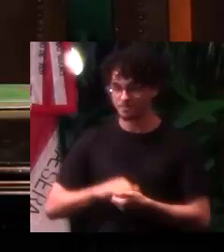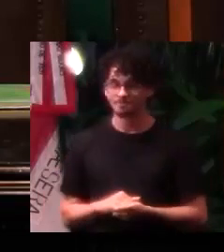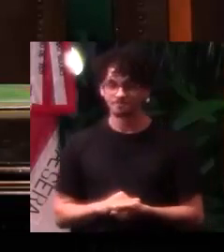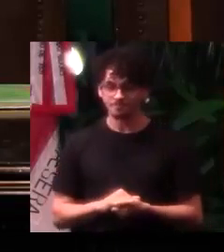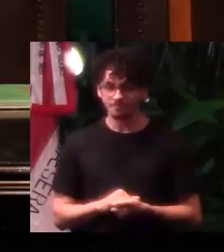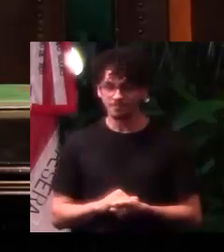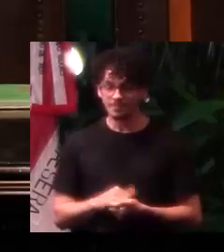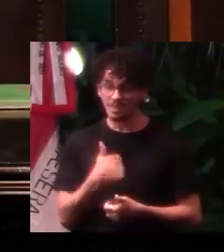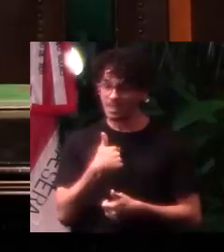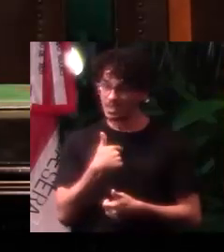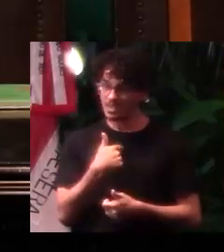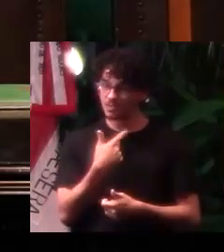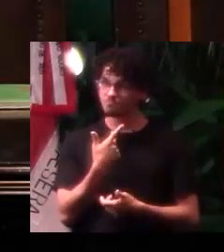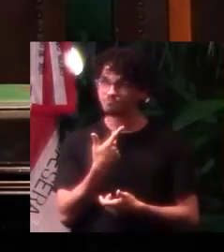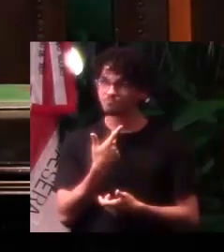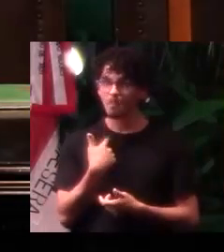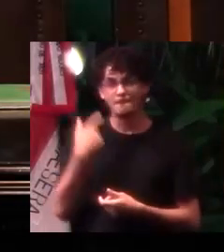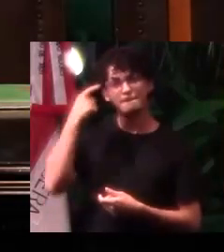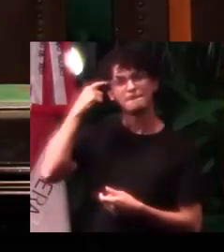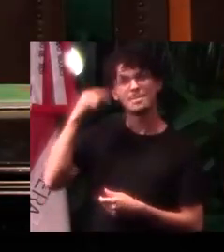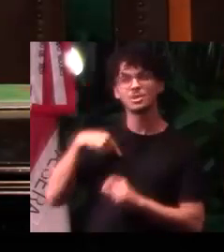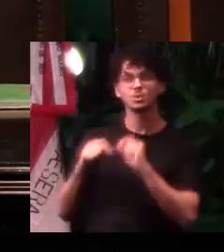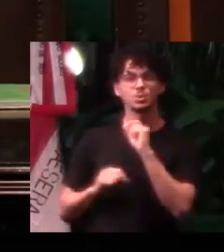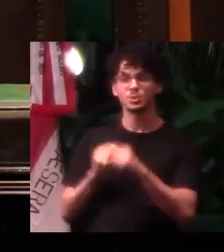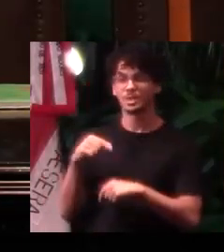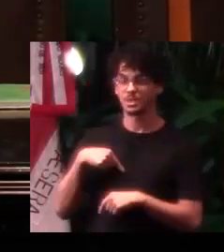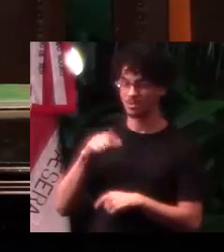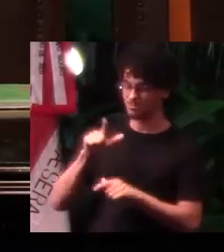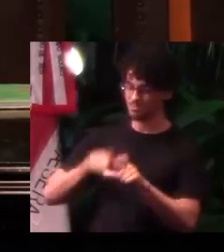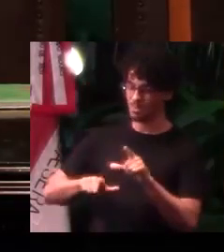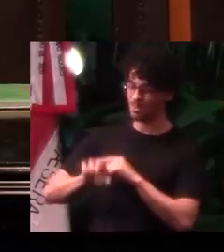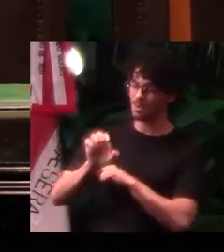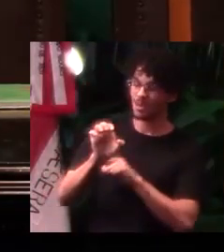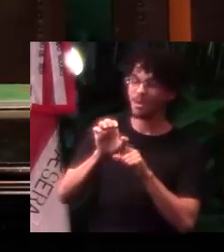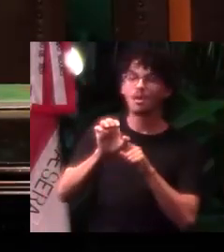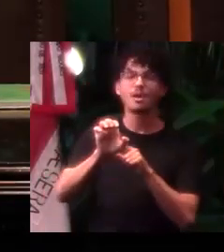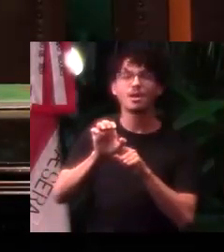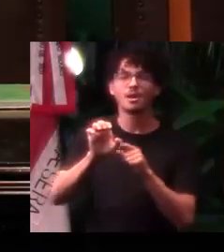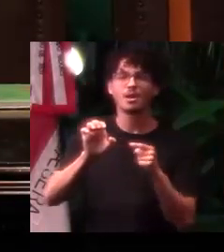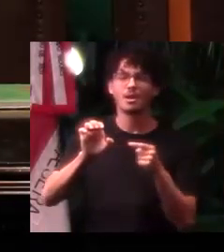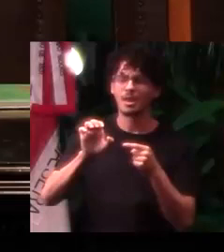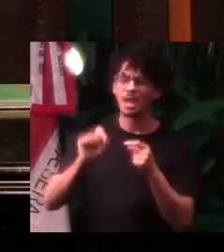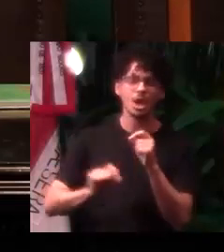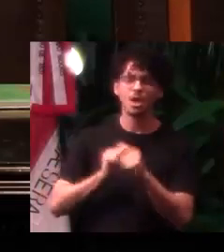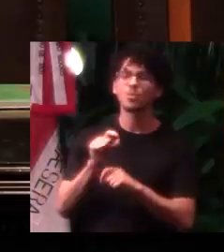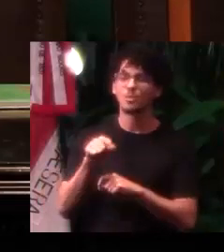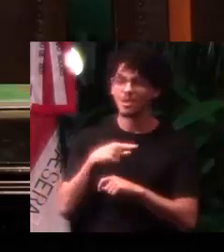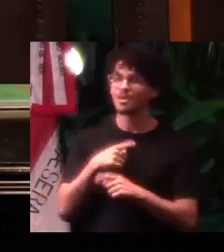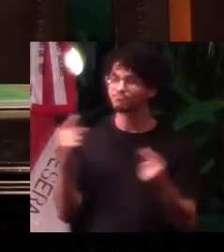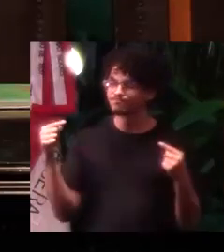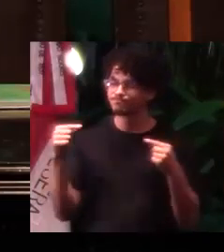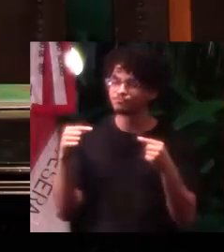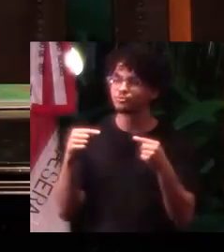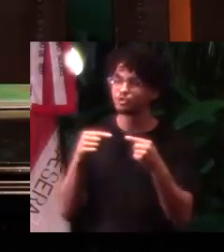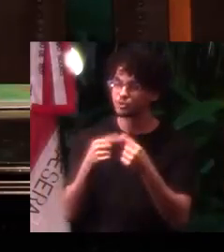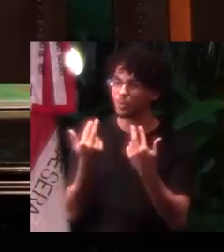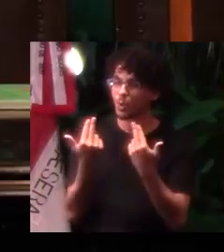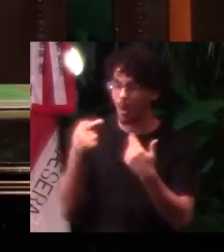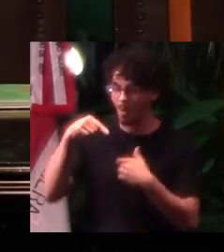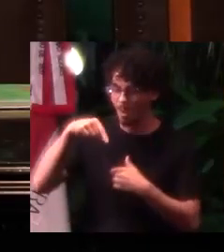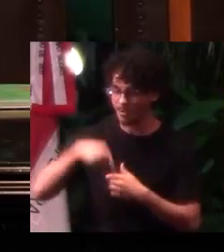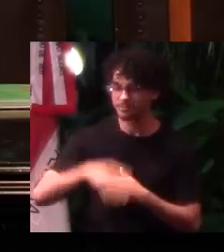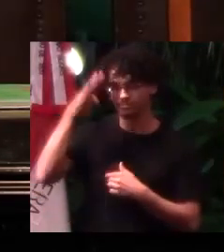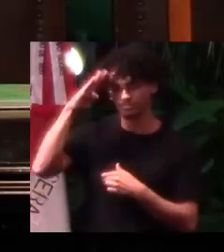o e, neste caso, ele congrega muita coisa que esta casa traz na sua